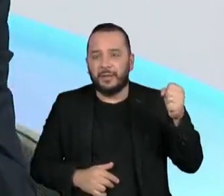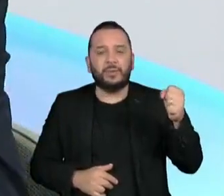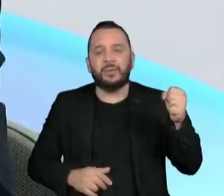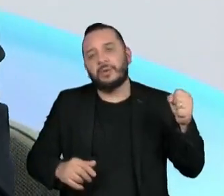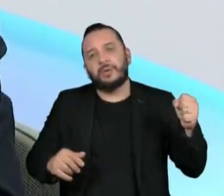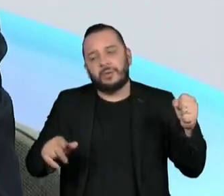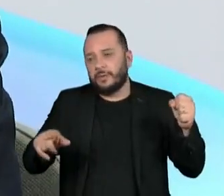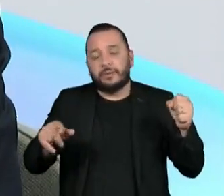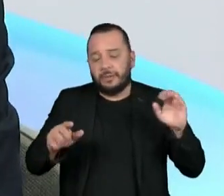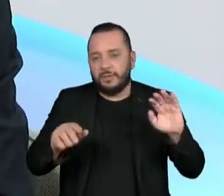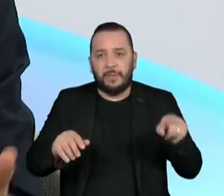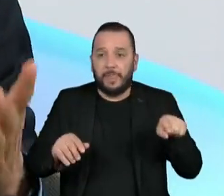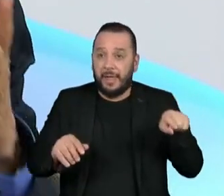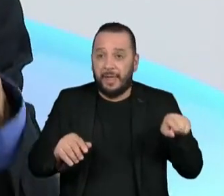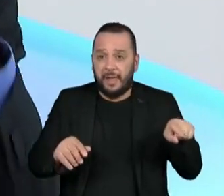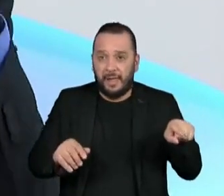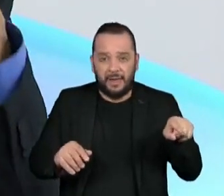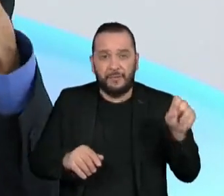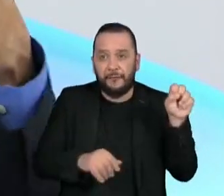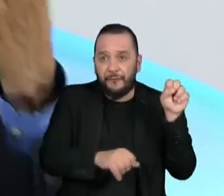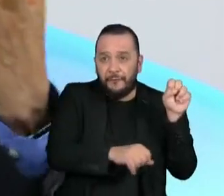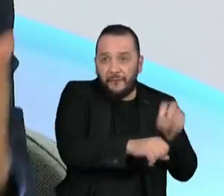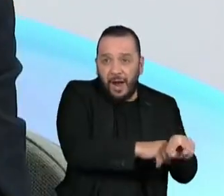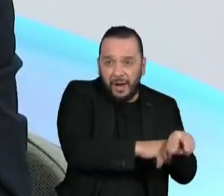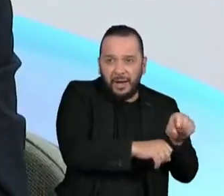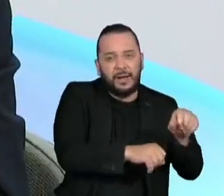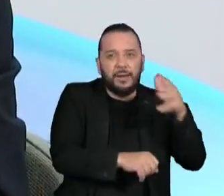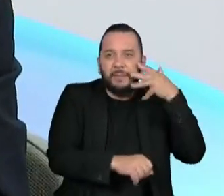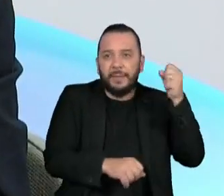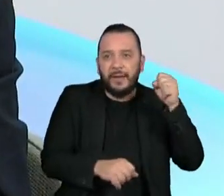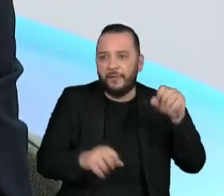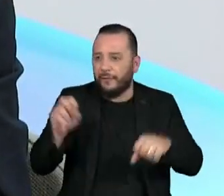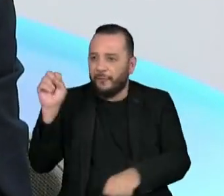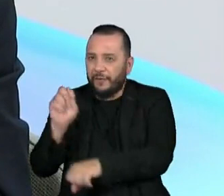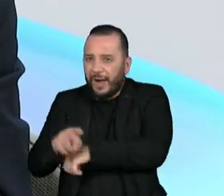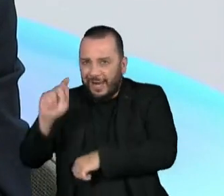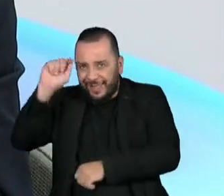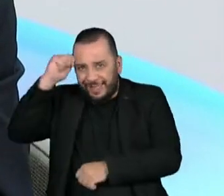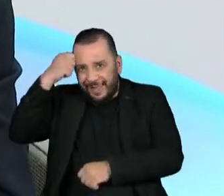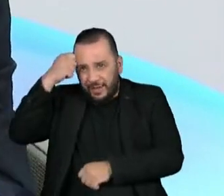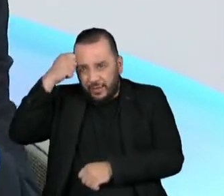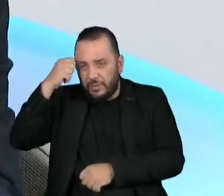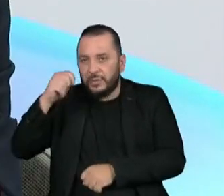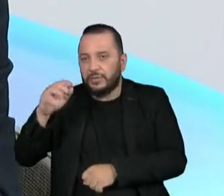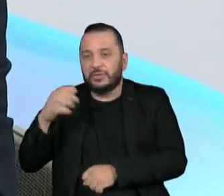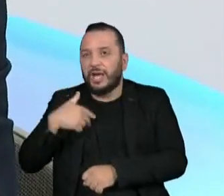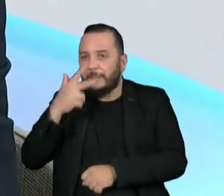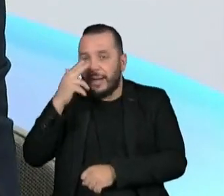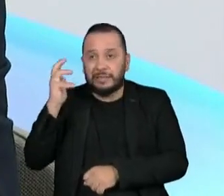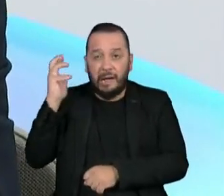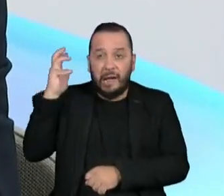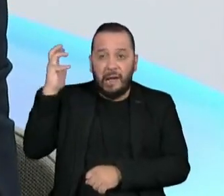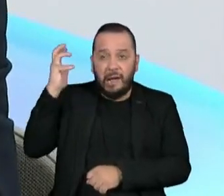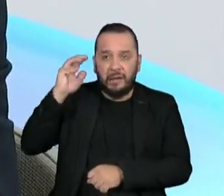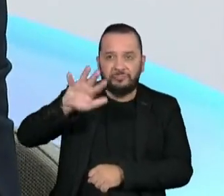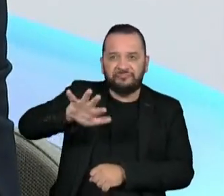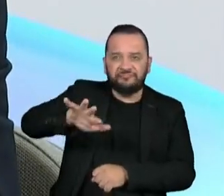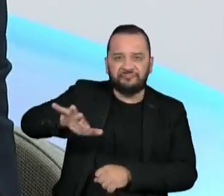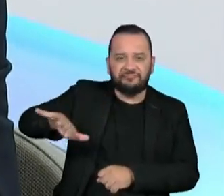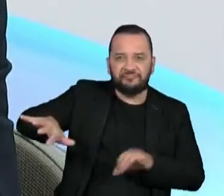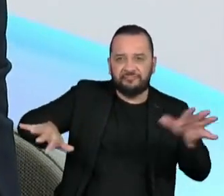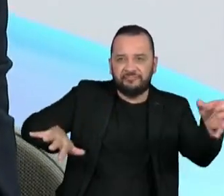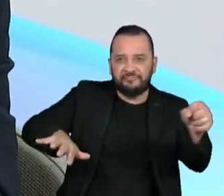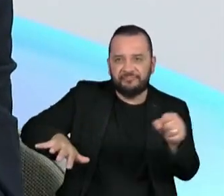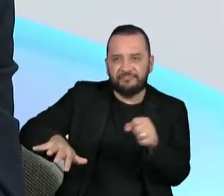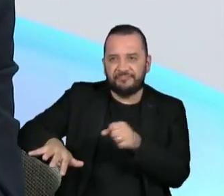pessoa de RH ou optar por uma e não por outra sem se dar conta do que tá fazendo e essa que é a coisa perversa do